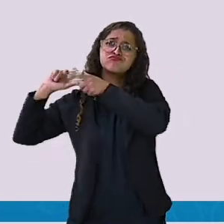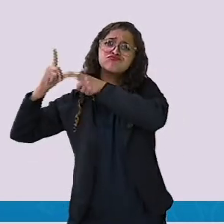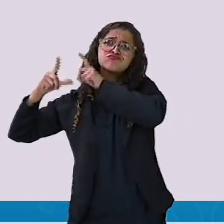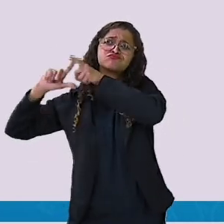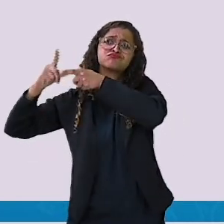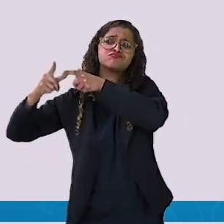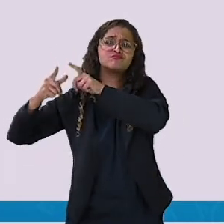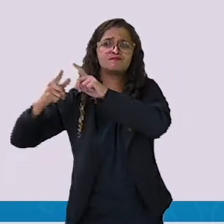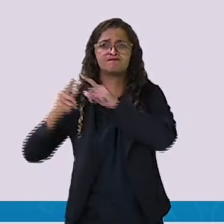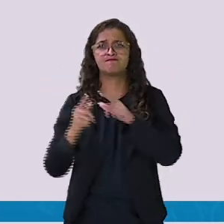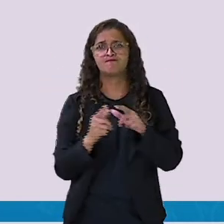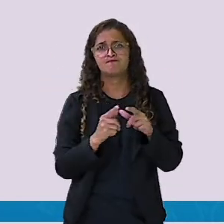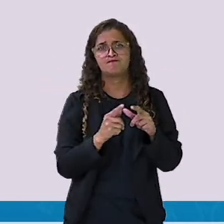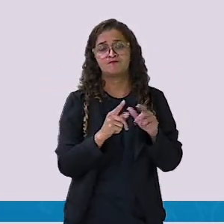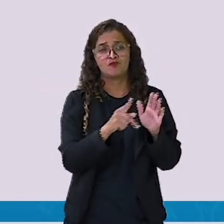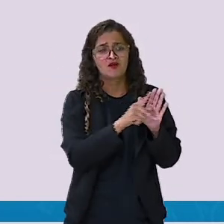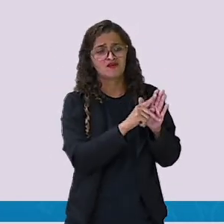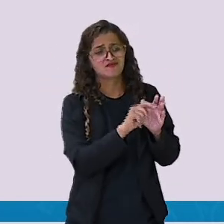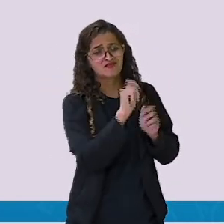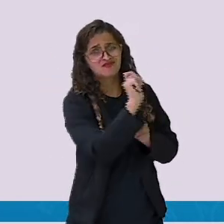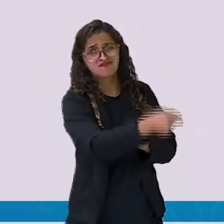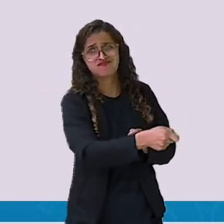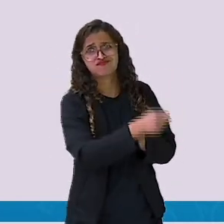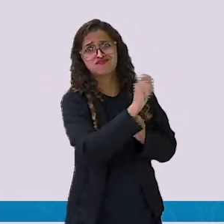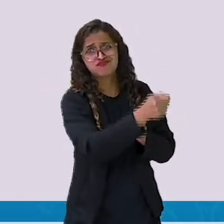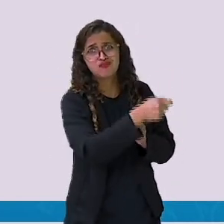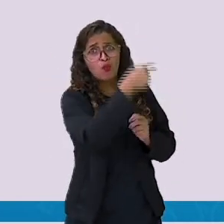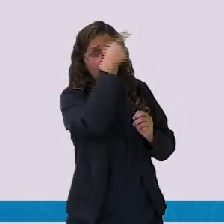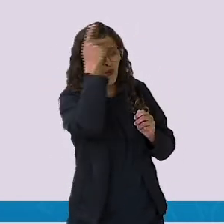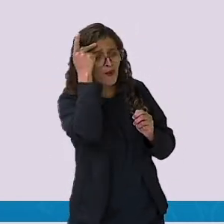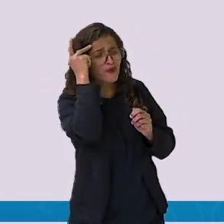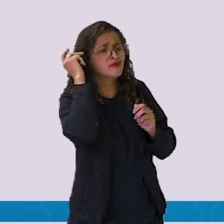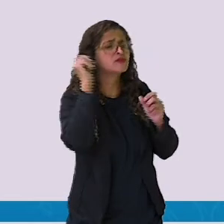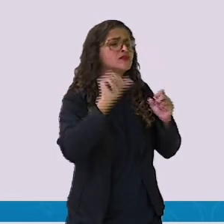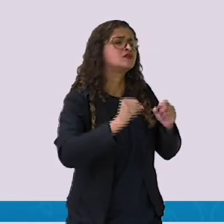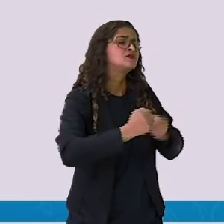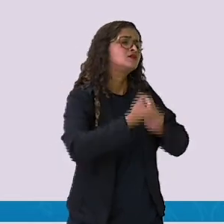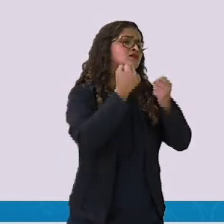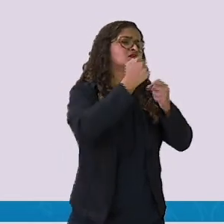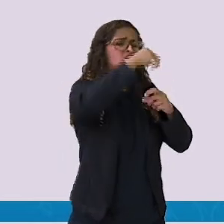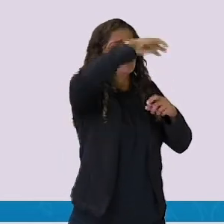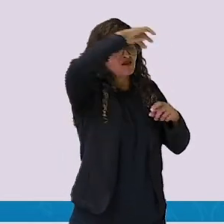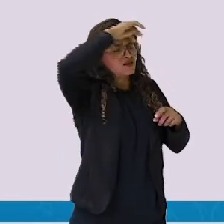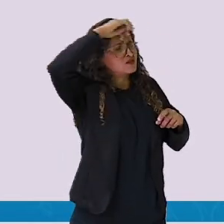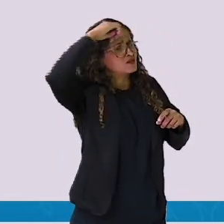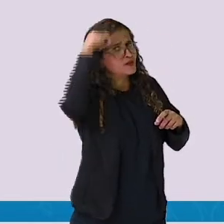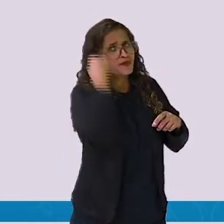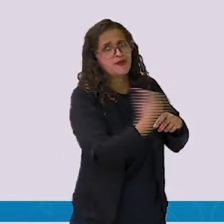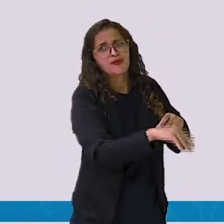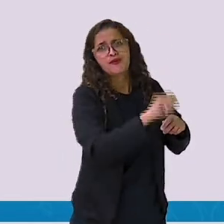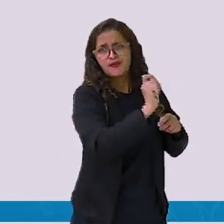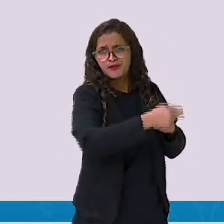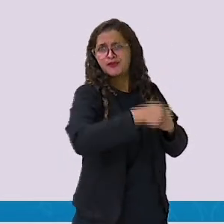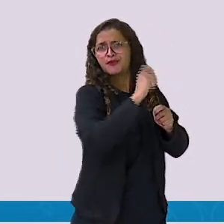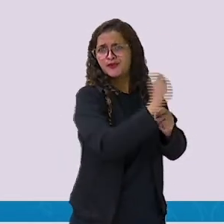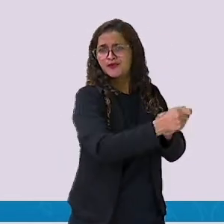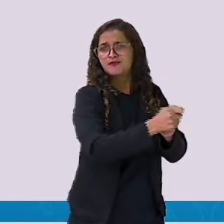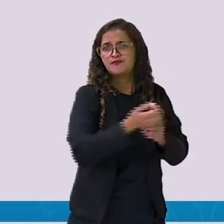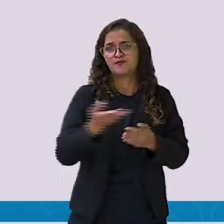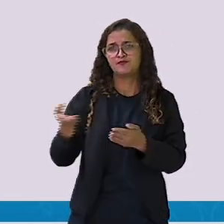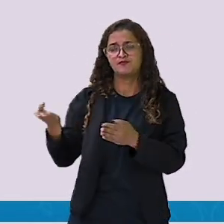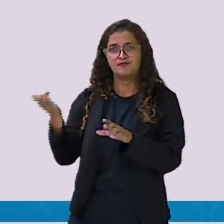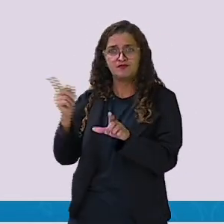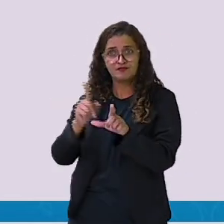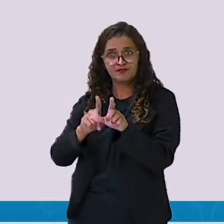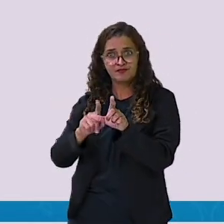ferramenta manual, utiliza-se mais o homem para fazer o trabalho, é a imagem A.